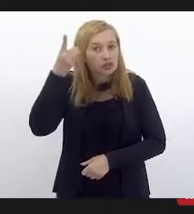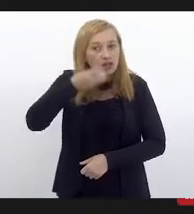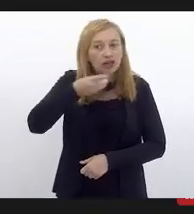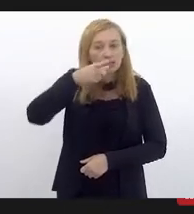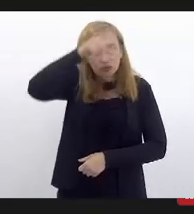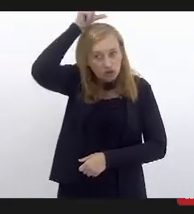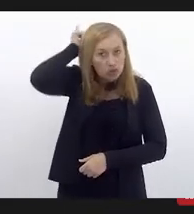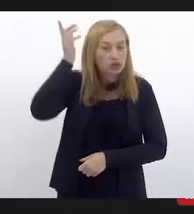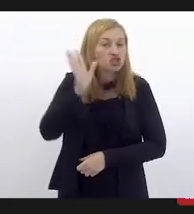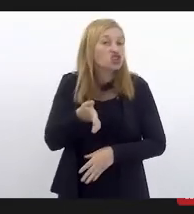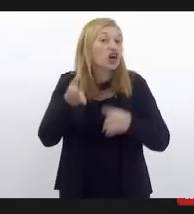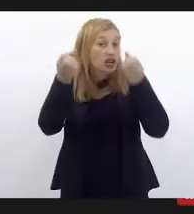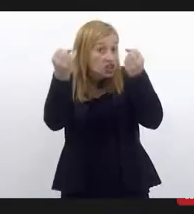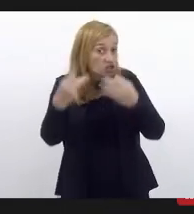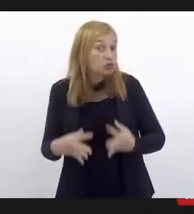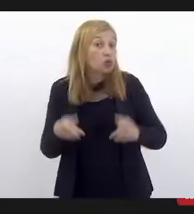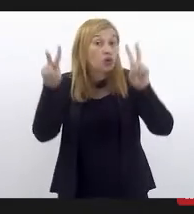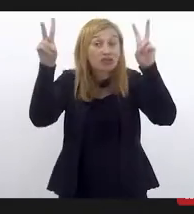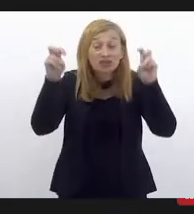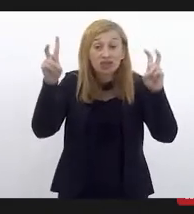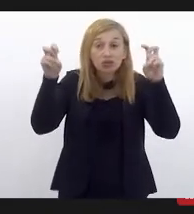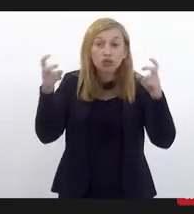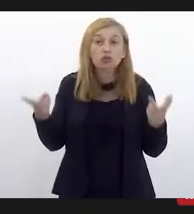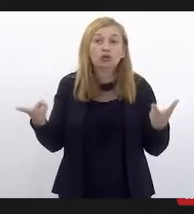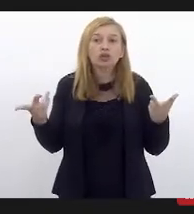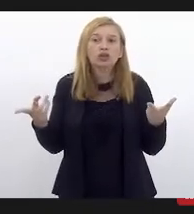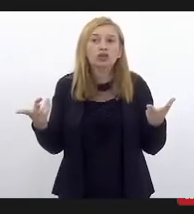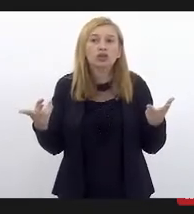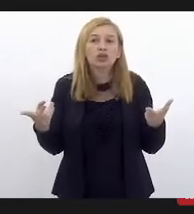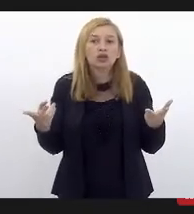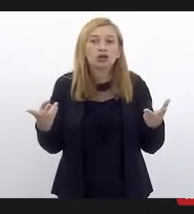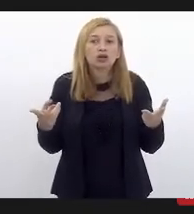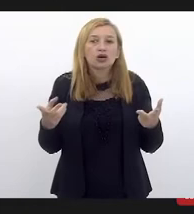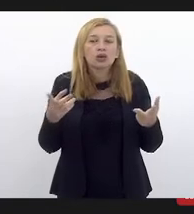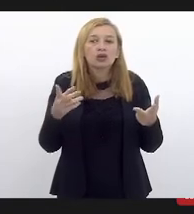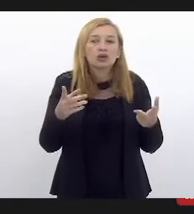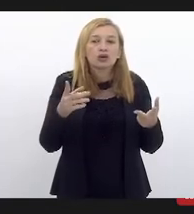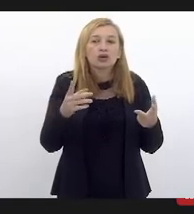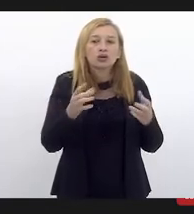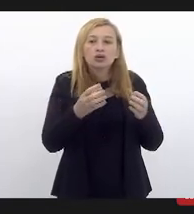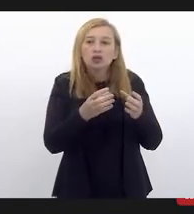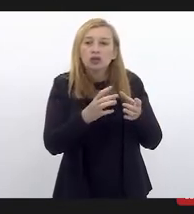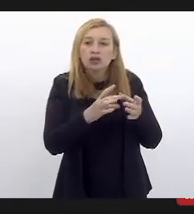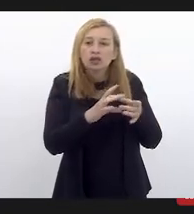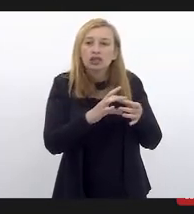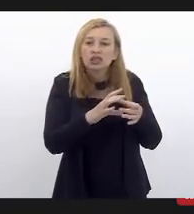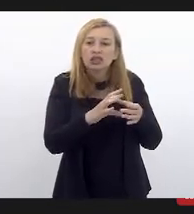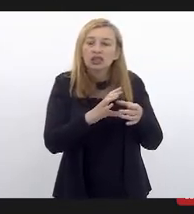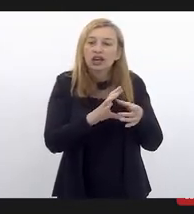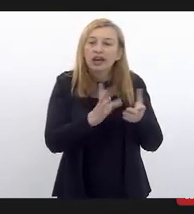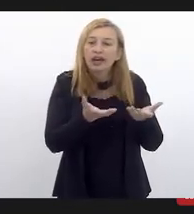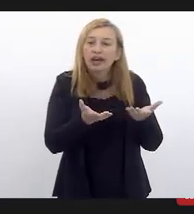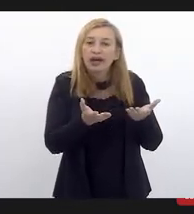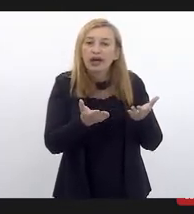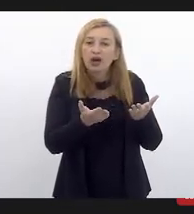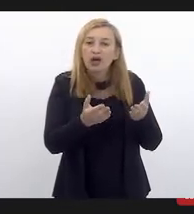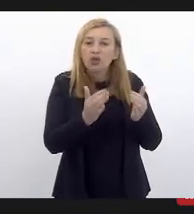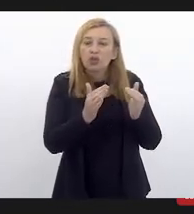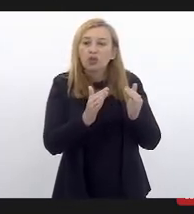já esclareceu exatamente essa questão do rompimento com determinados conceitos contábeis,